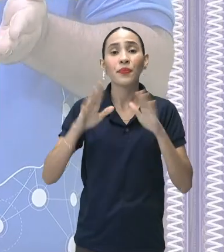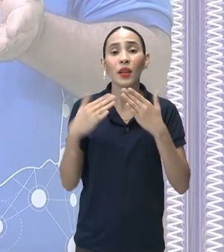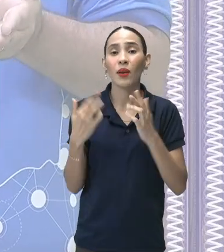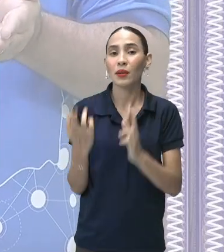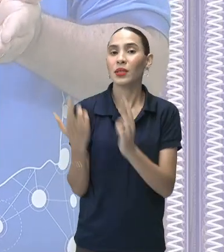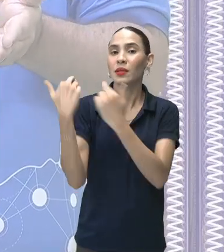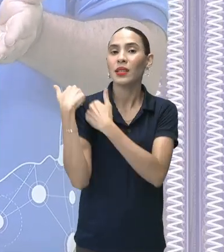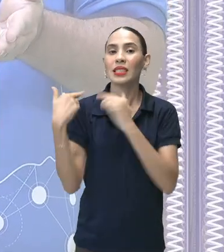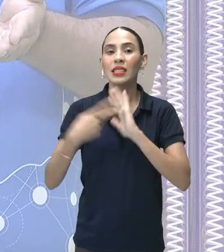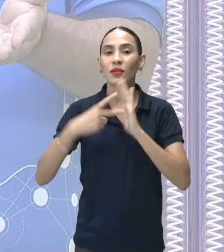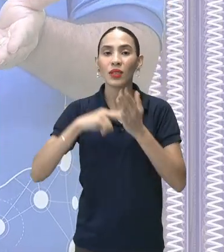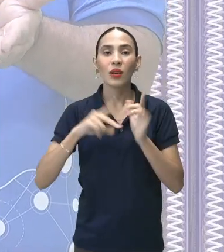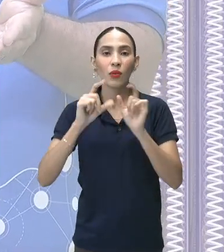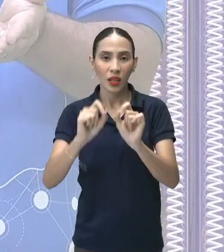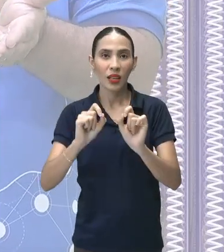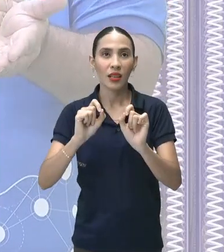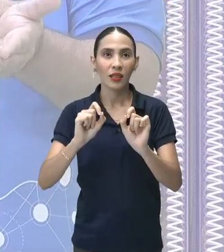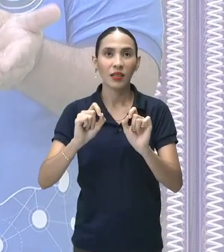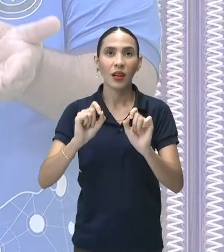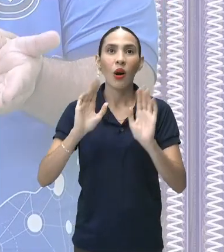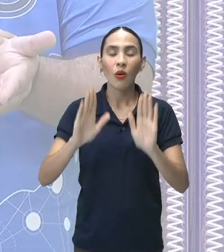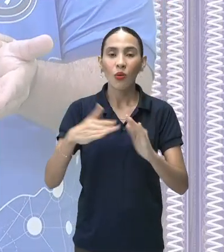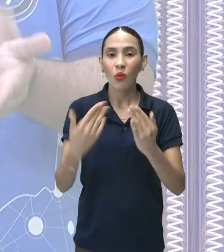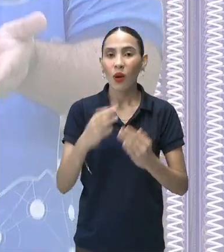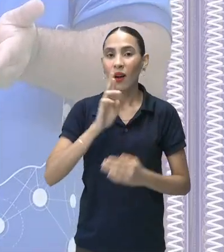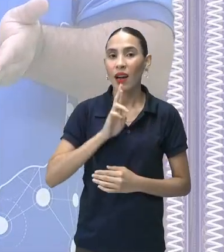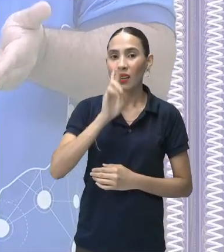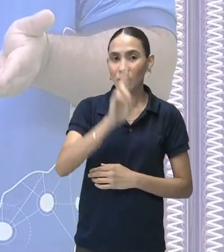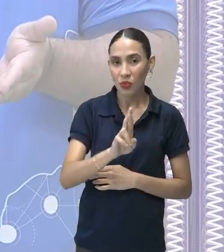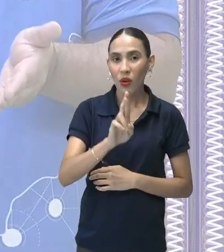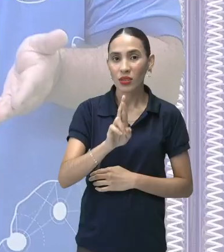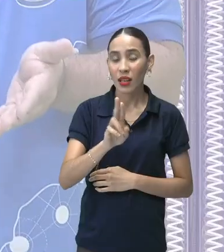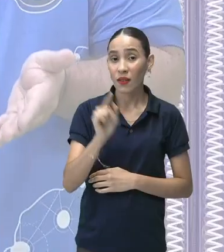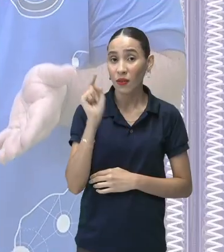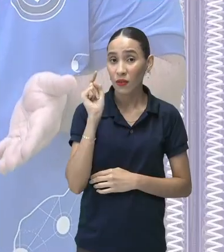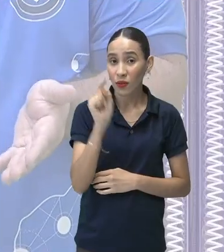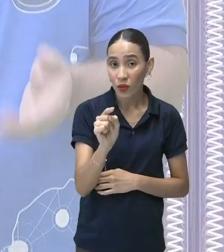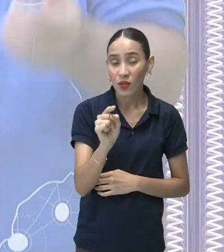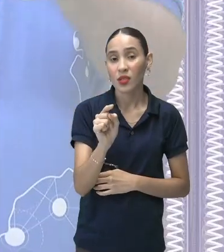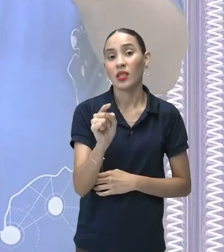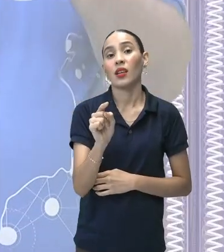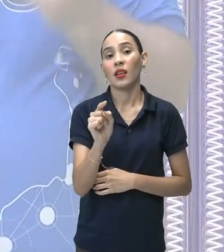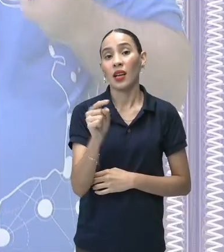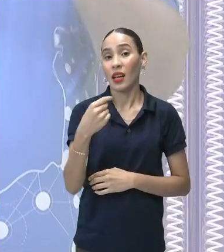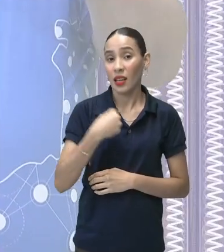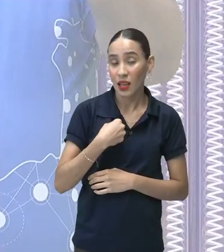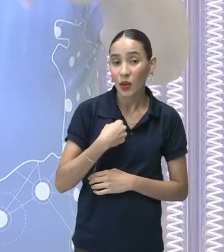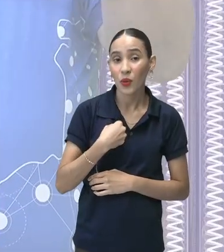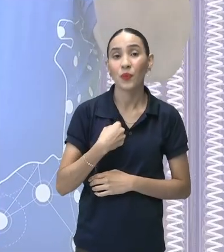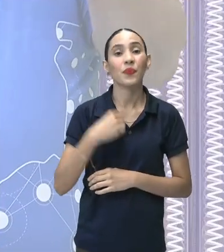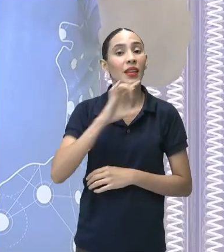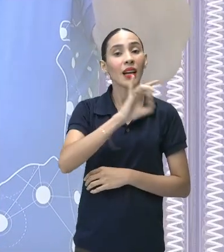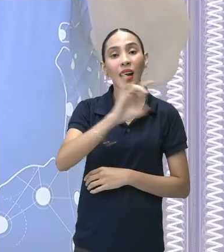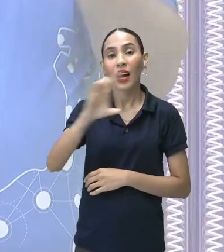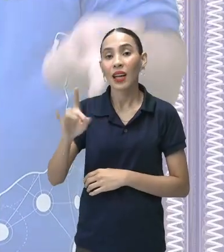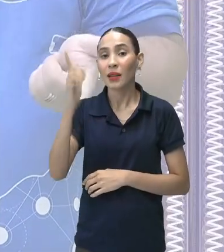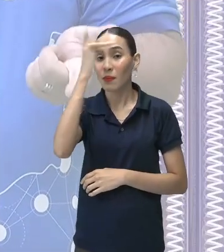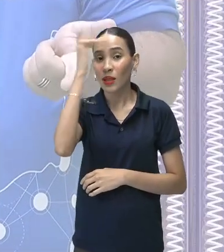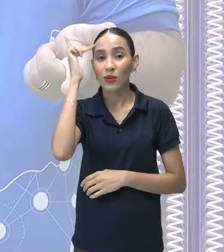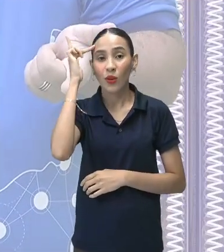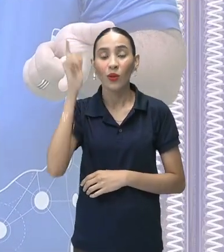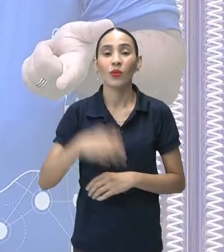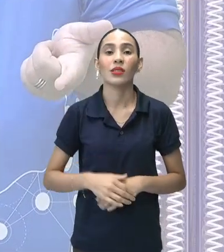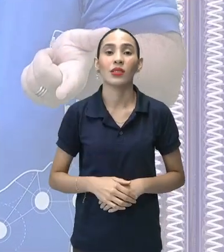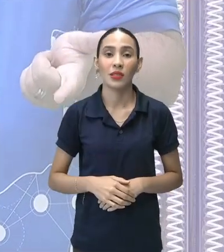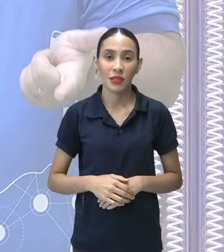Responsabilidade significa o quê? Qual é a resposta que você, que eu, que cada um de